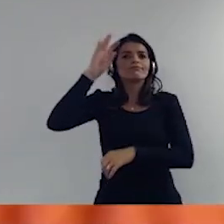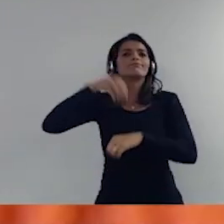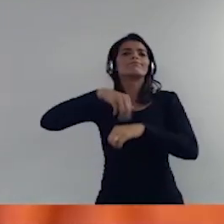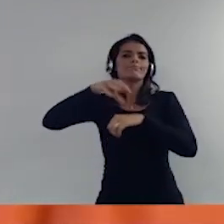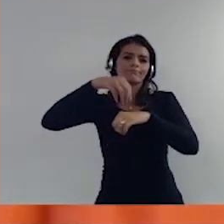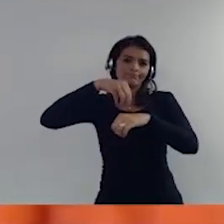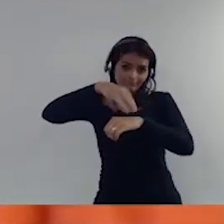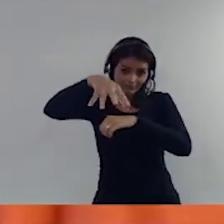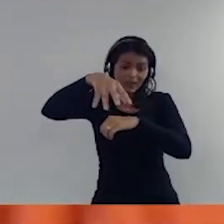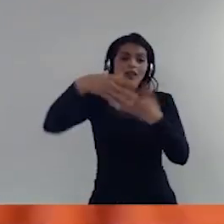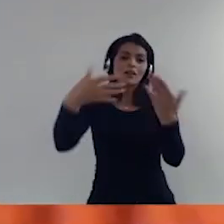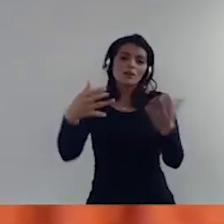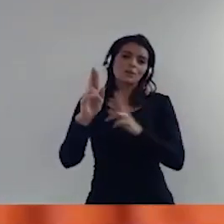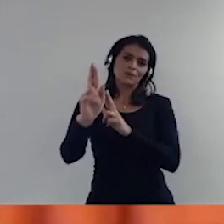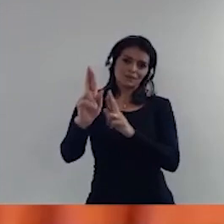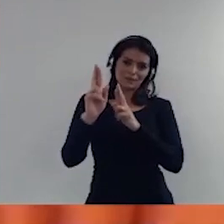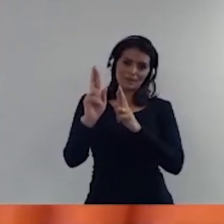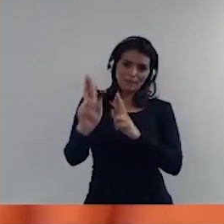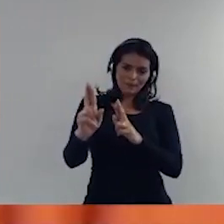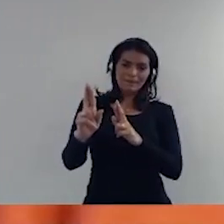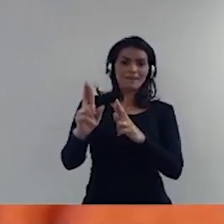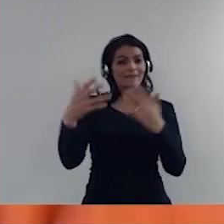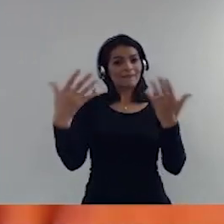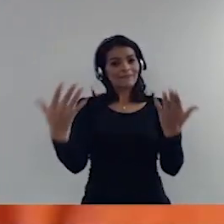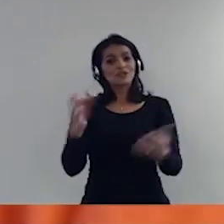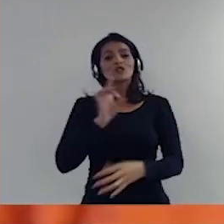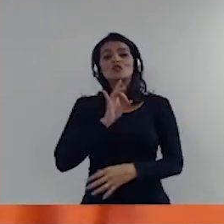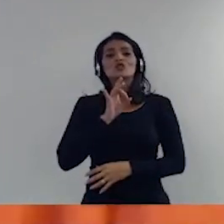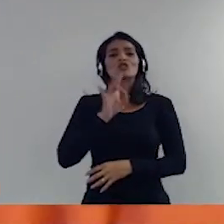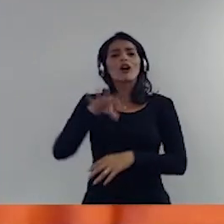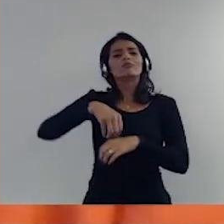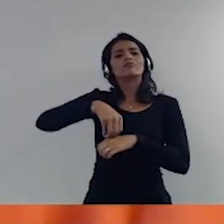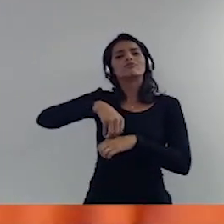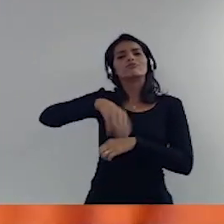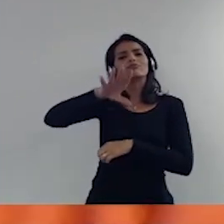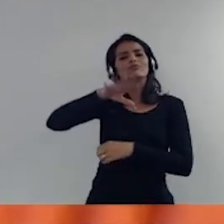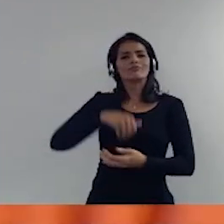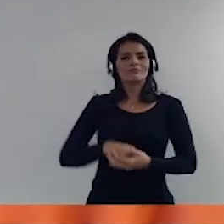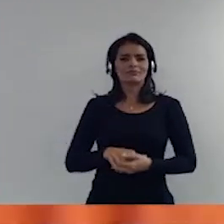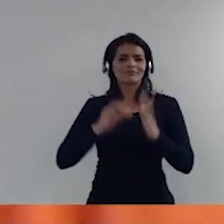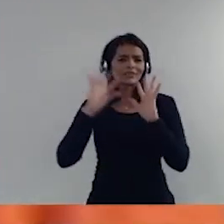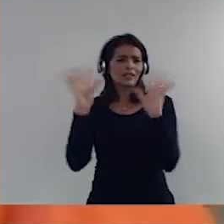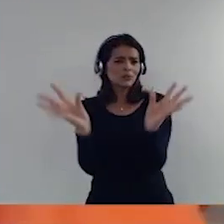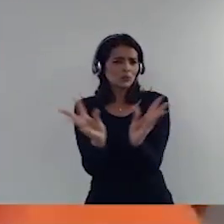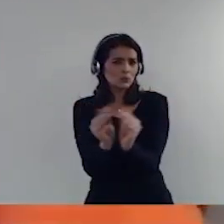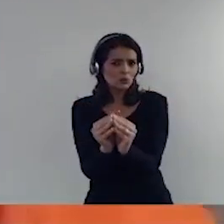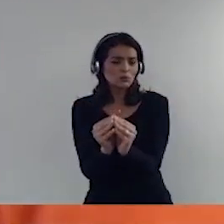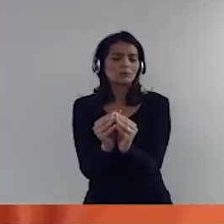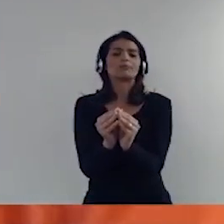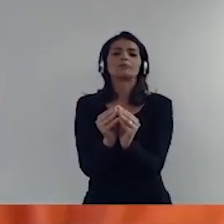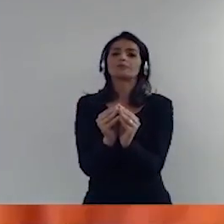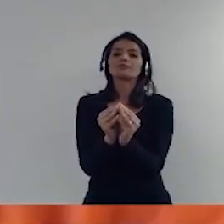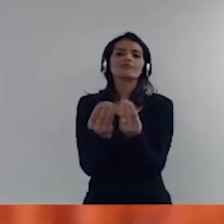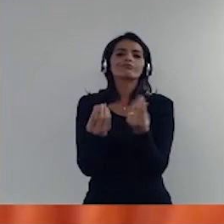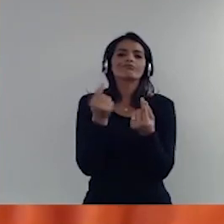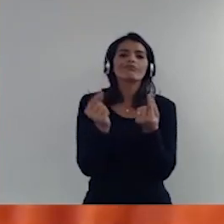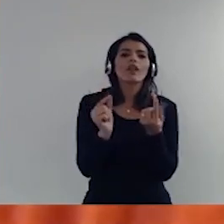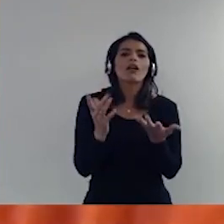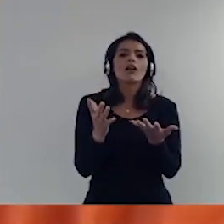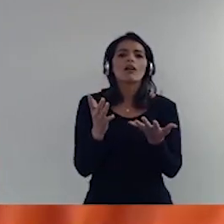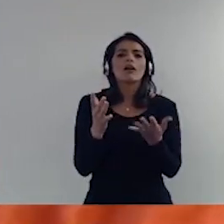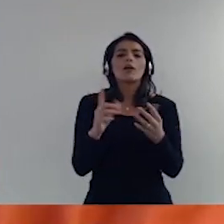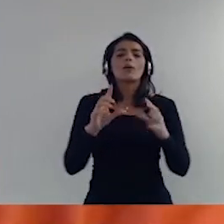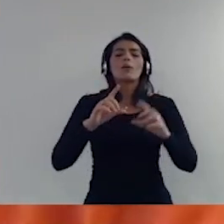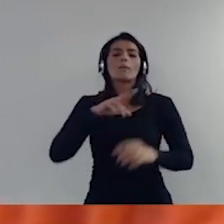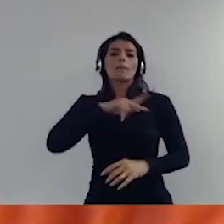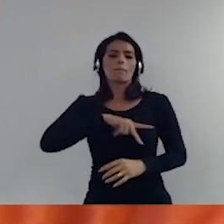Eu espero que né? Eu só queria deixar aqui, minimamente, um